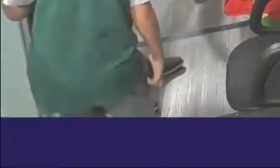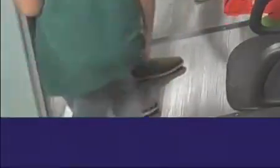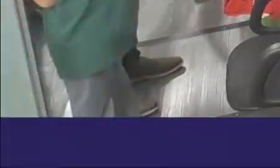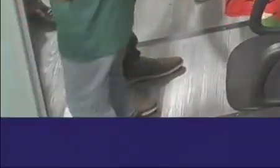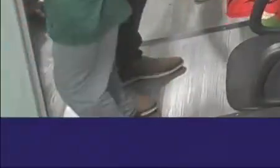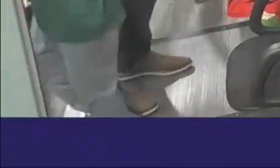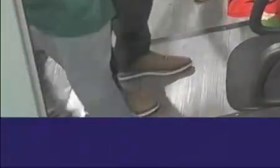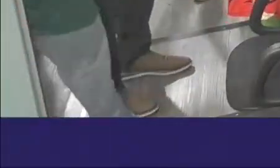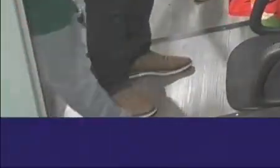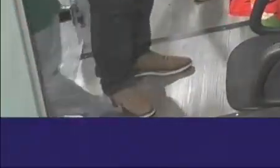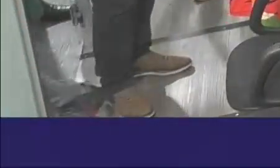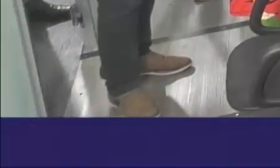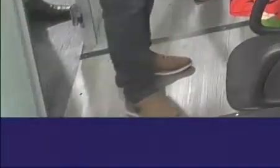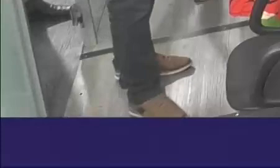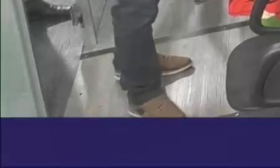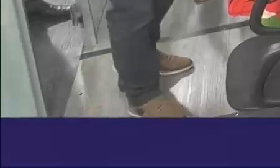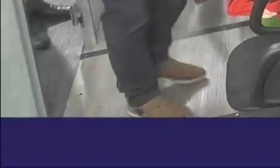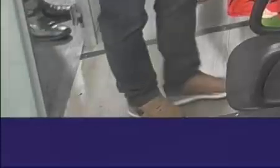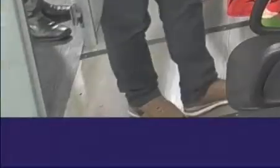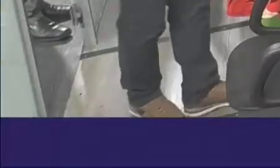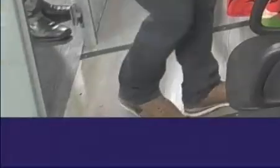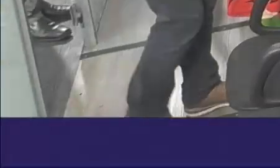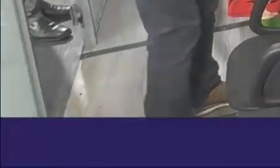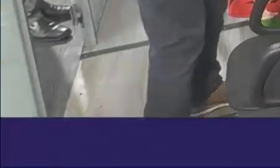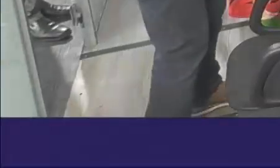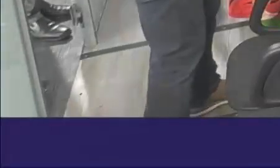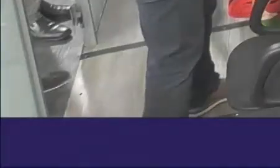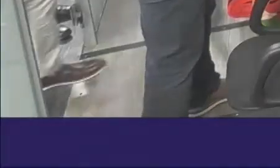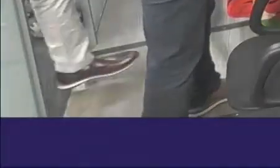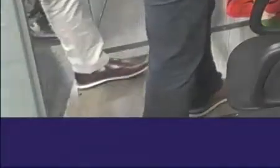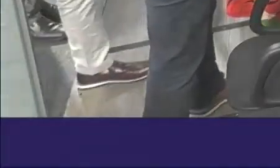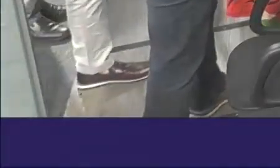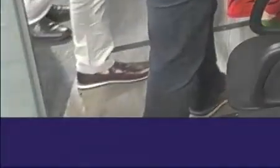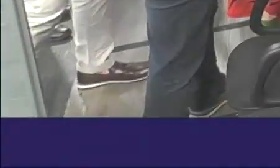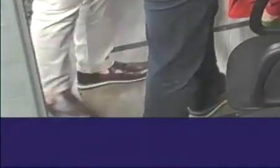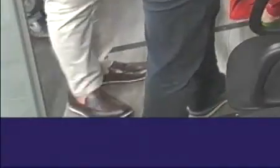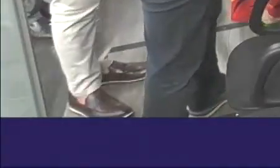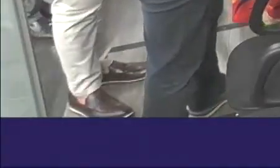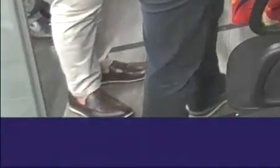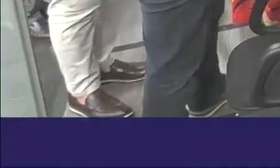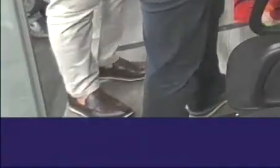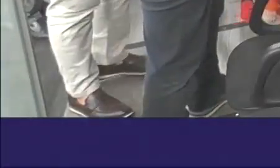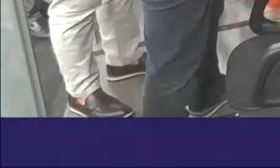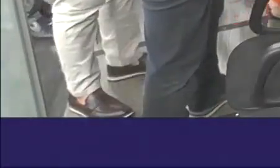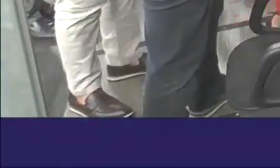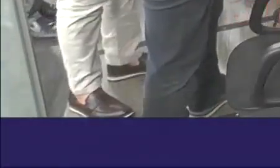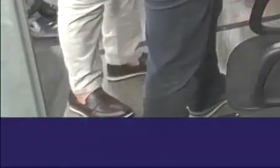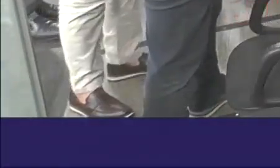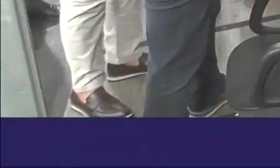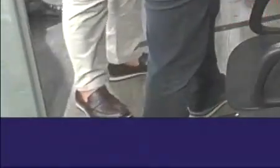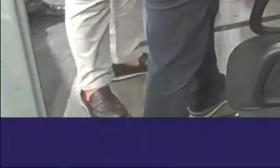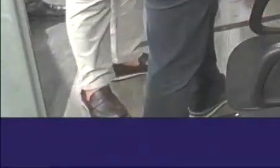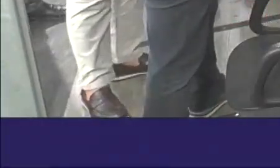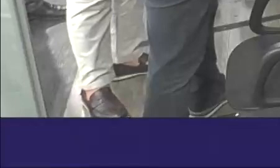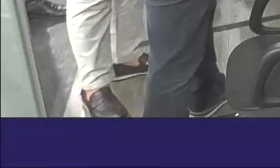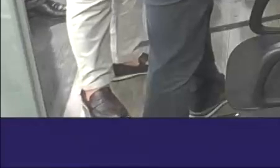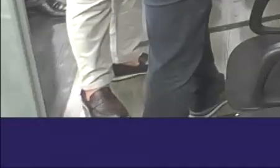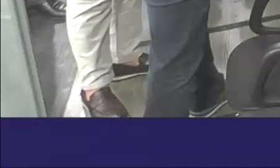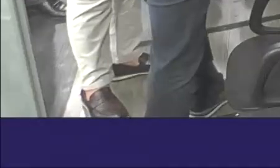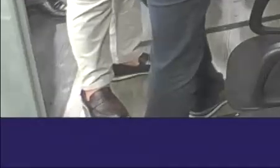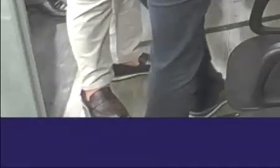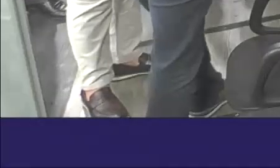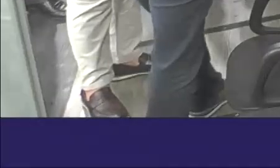Agora eu quero ir. É. Quero ir. Dando continuidade aos trabalhos.